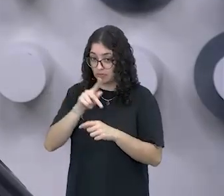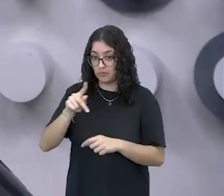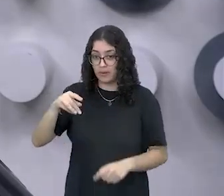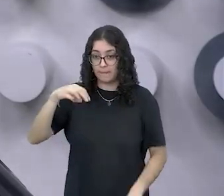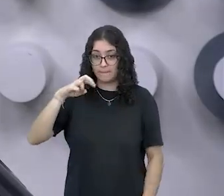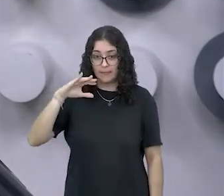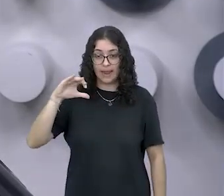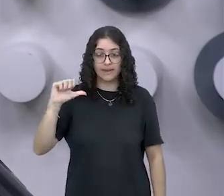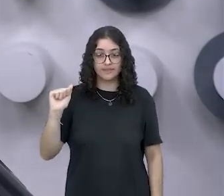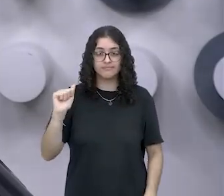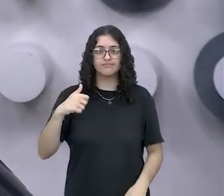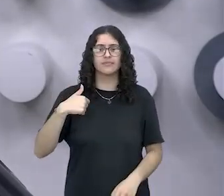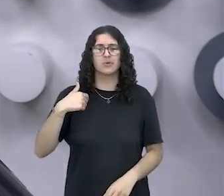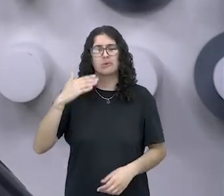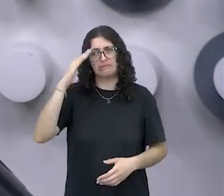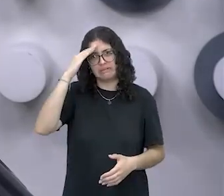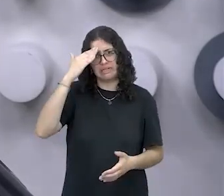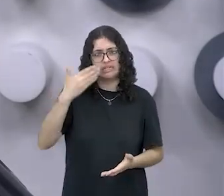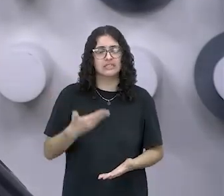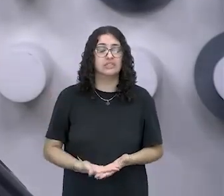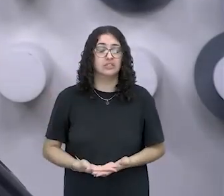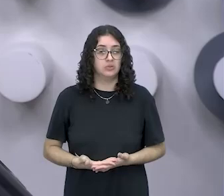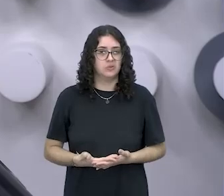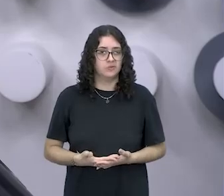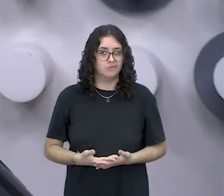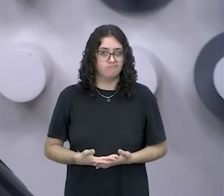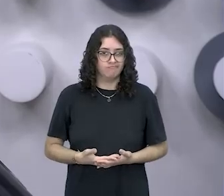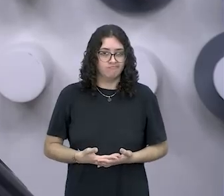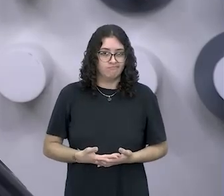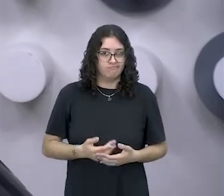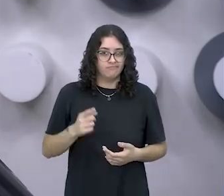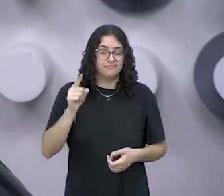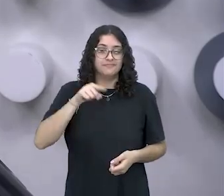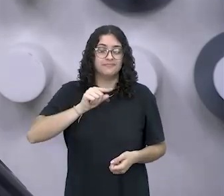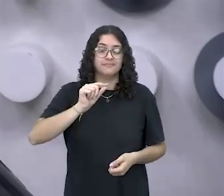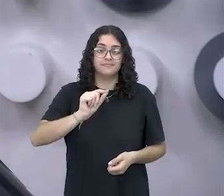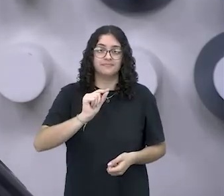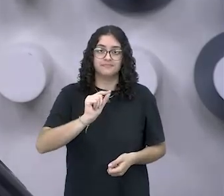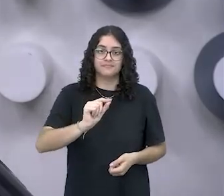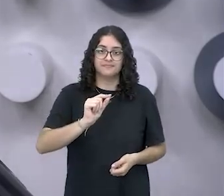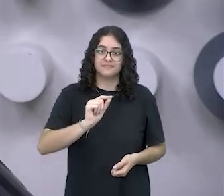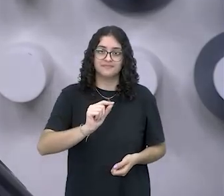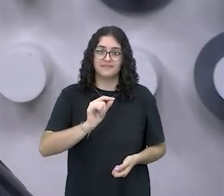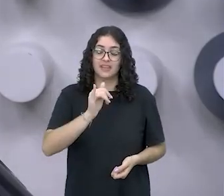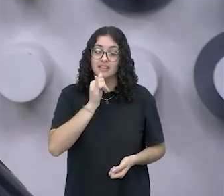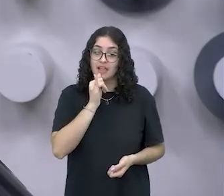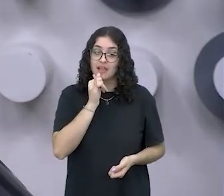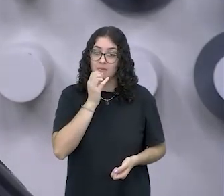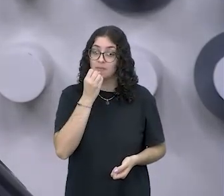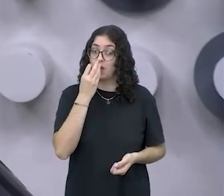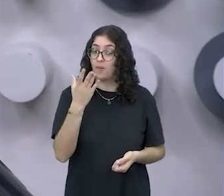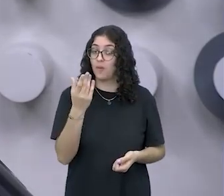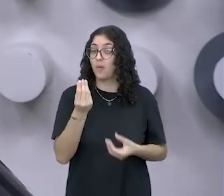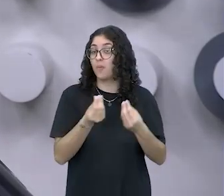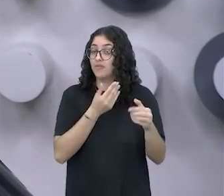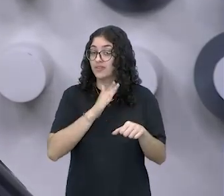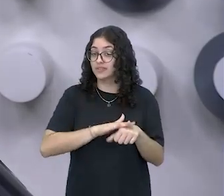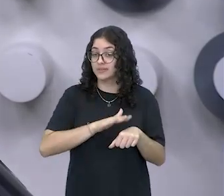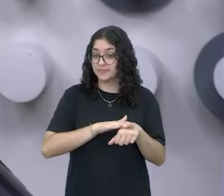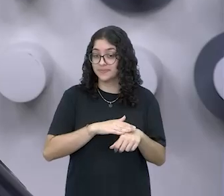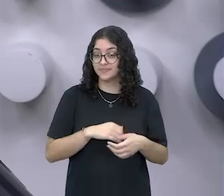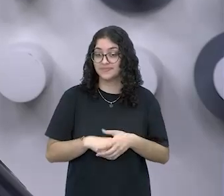Márcia e eu acho que ela coloca um bom exemplo aqui do que pode ser feito,